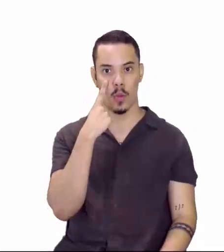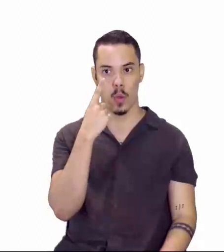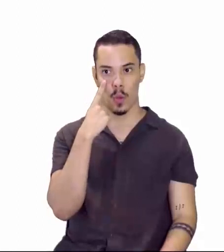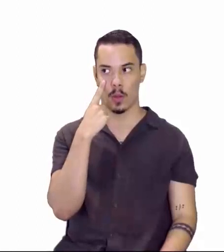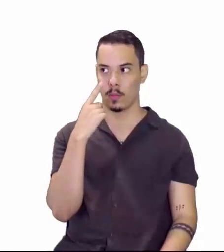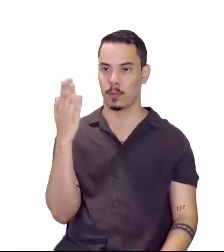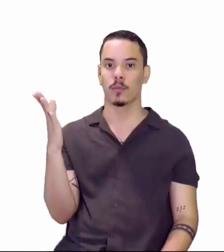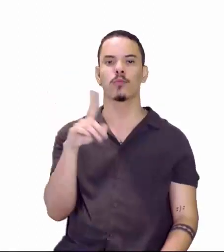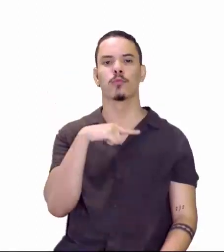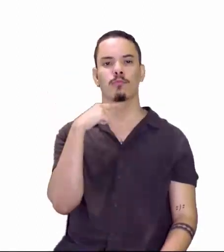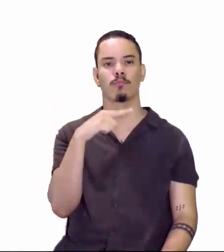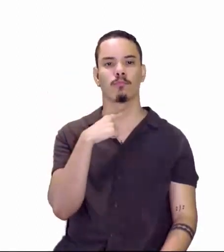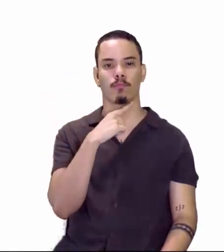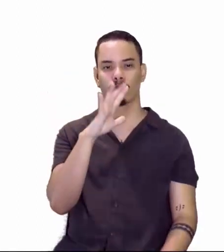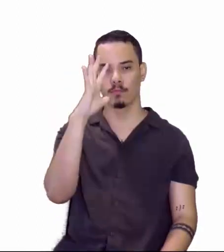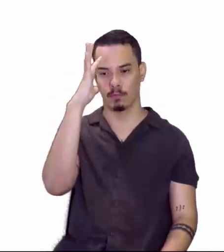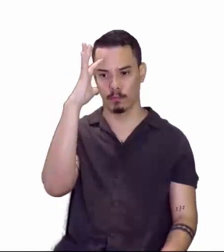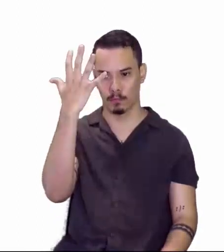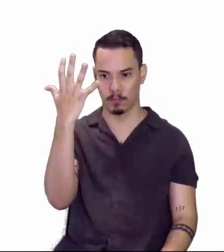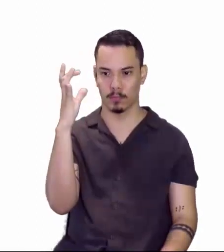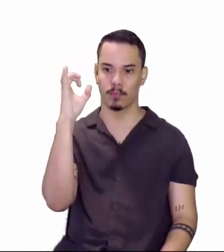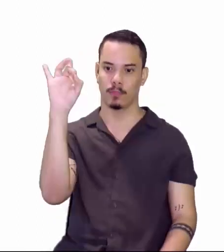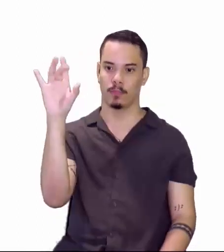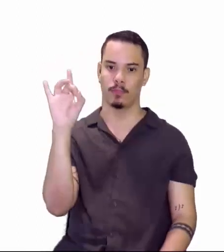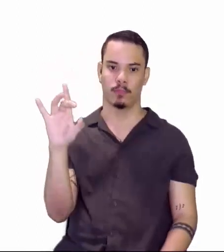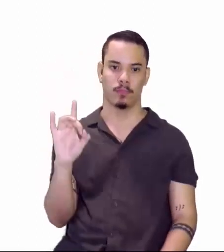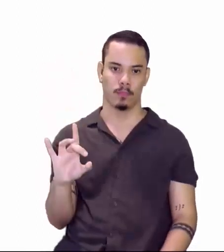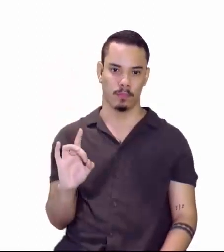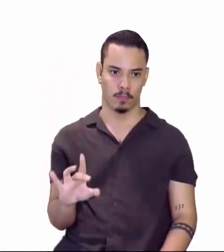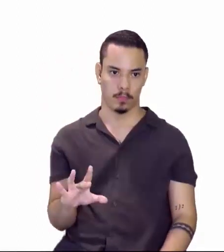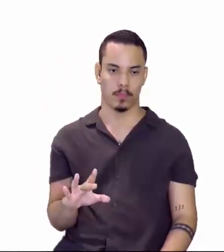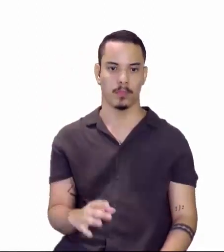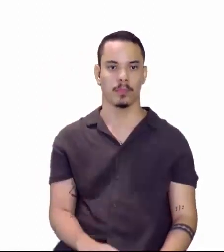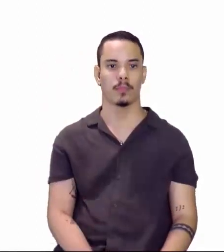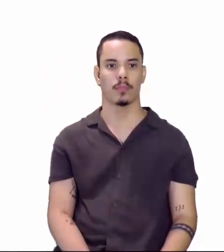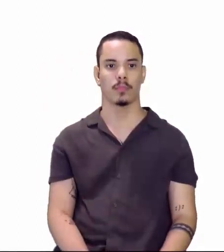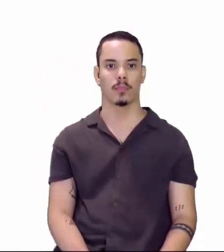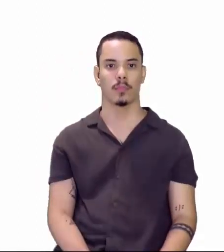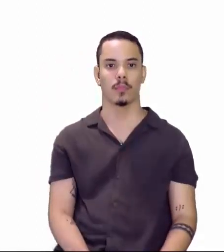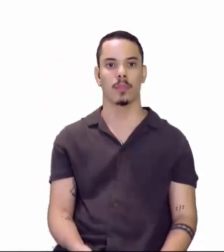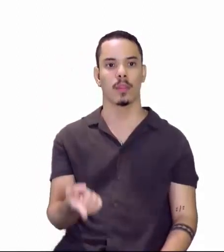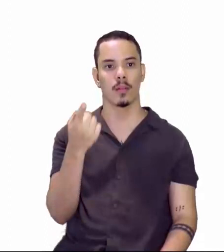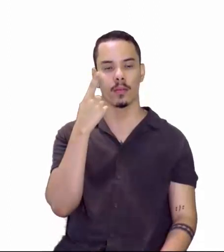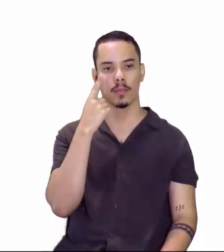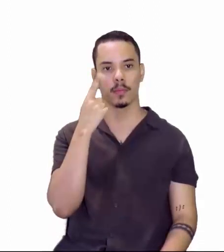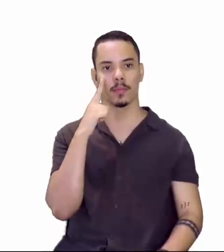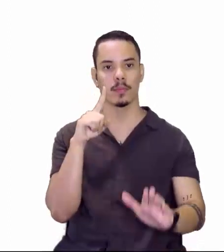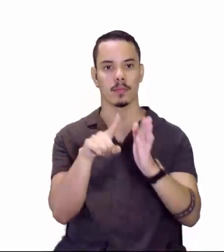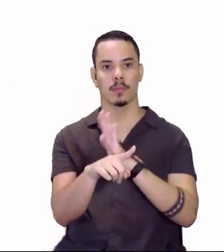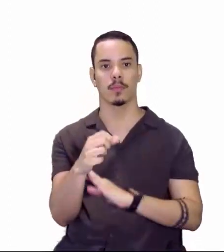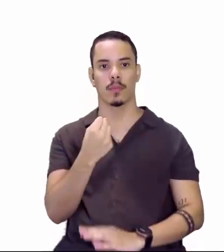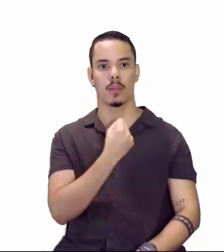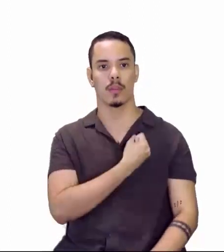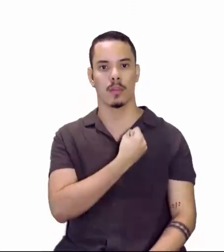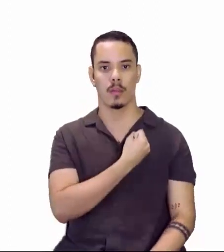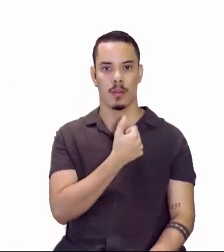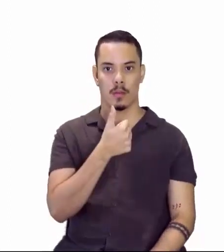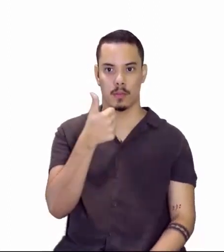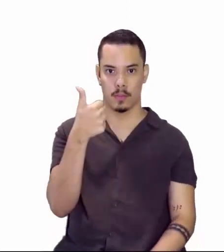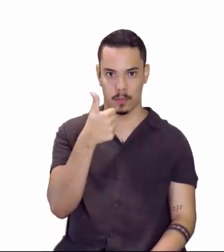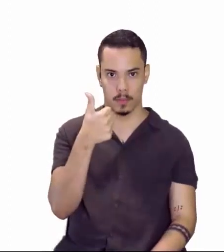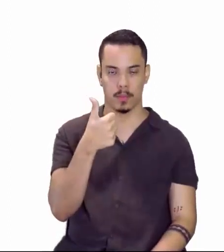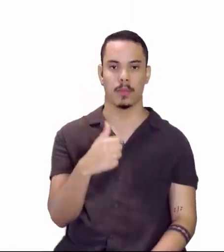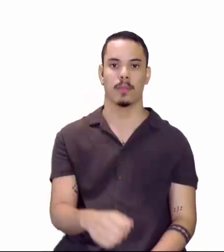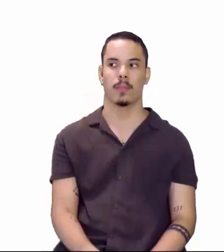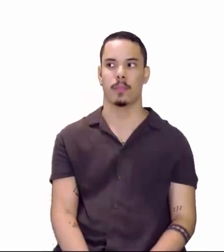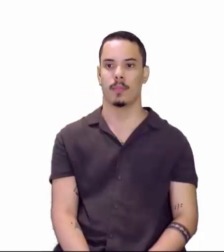aluno, tirando dúvidas sobre cada questão, veja só a questão de número 1. A